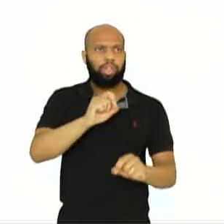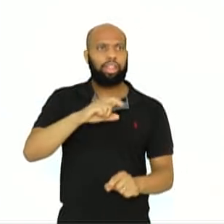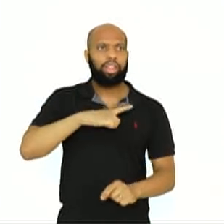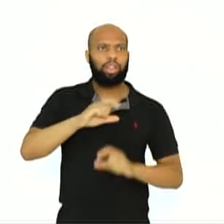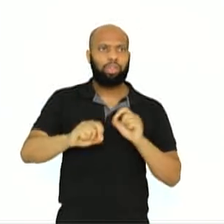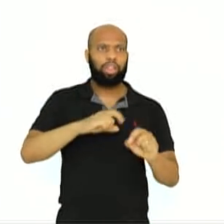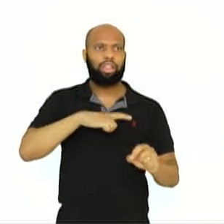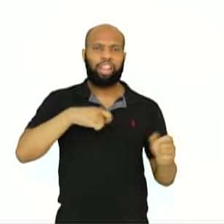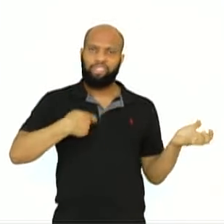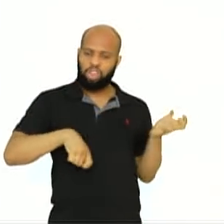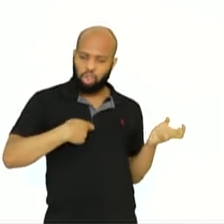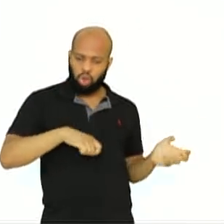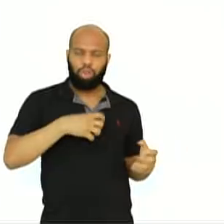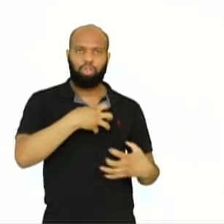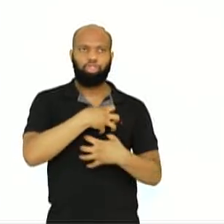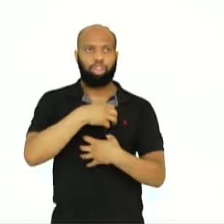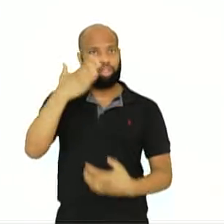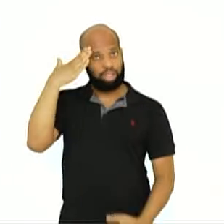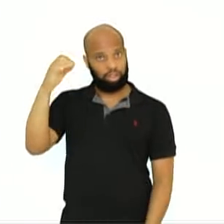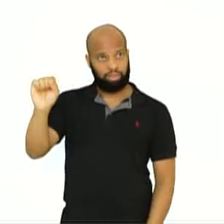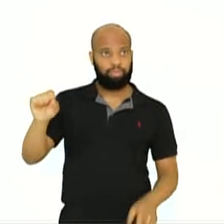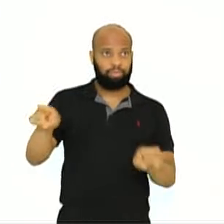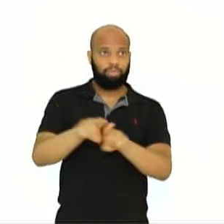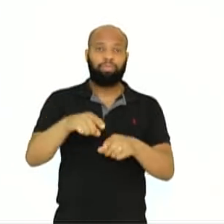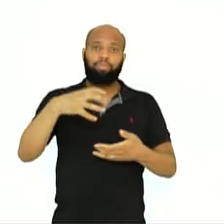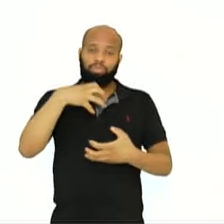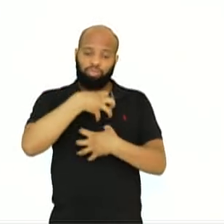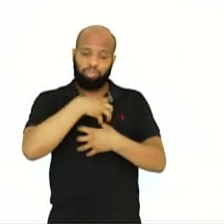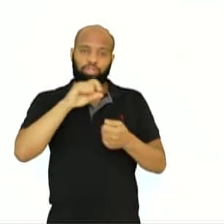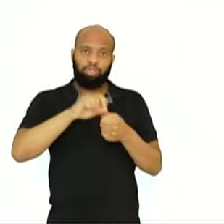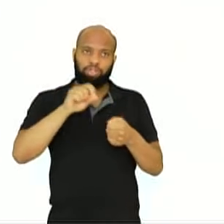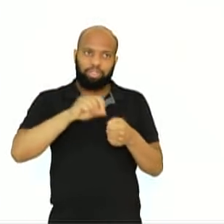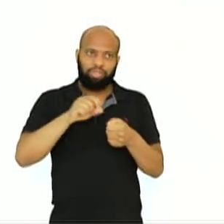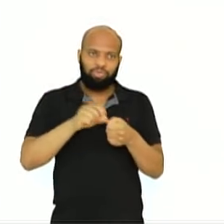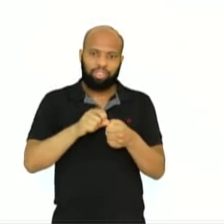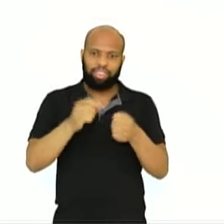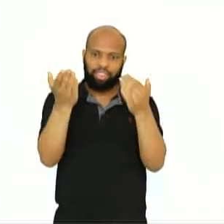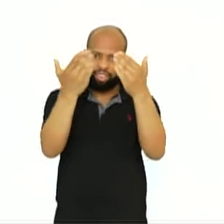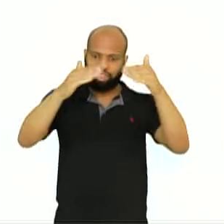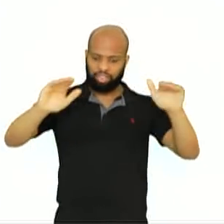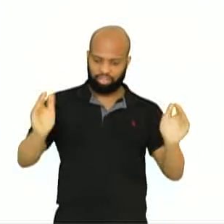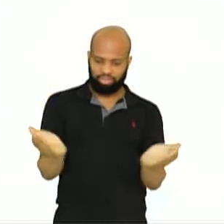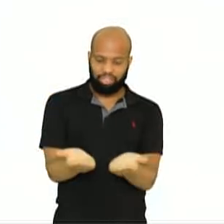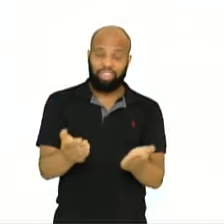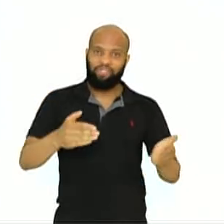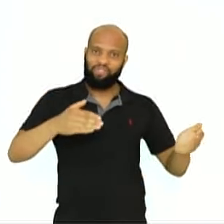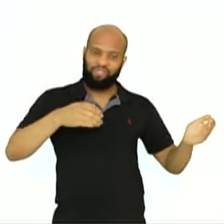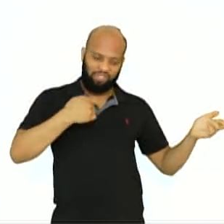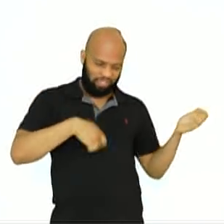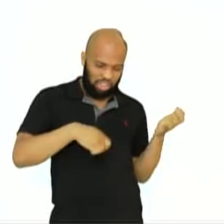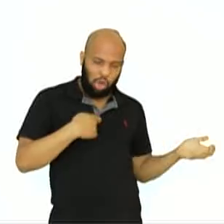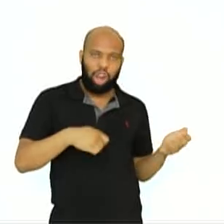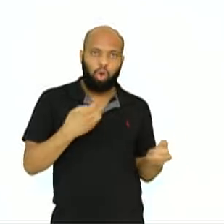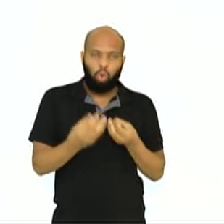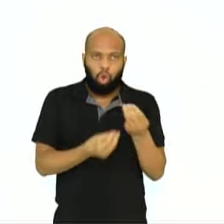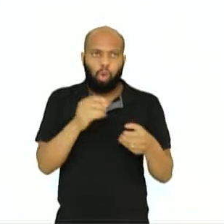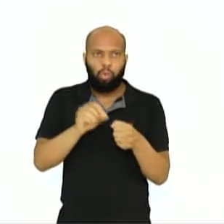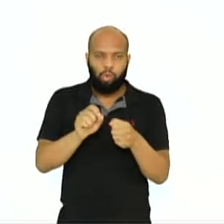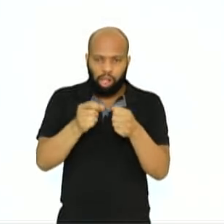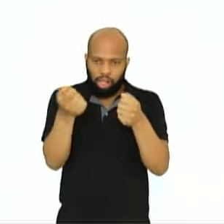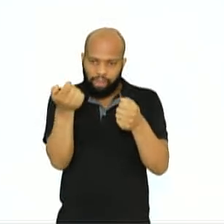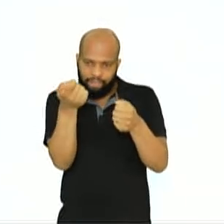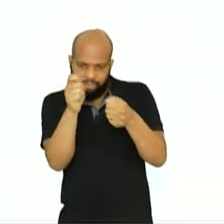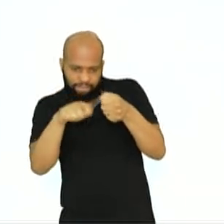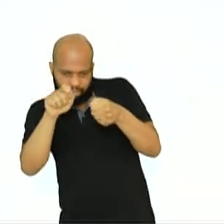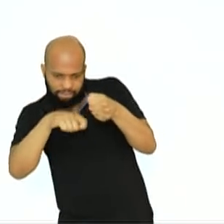de coxo, que é um saber, uma forma de fazer a viola de coxo. O conhecimento do luthier que